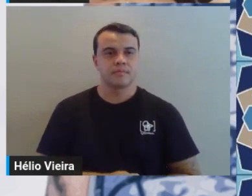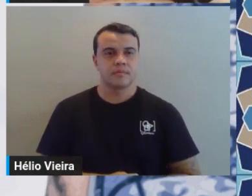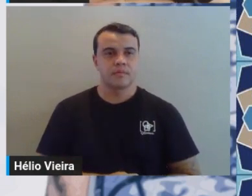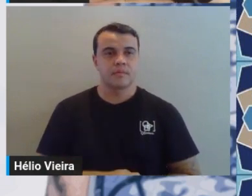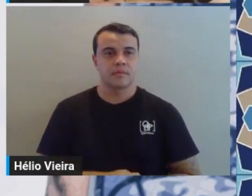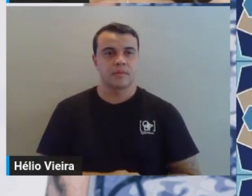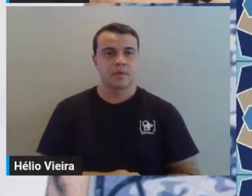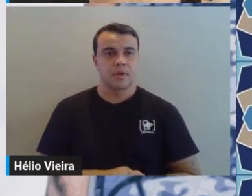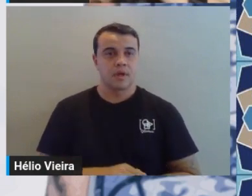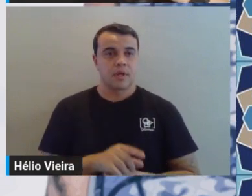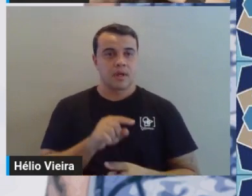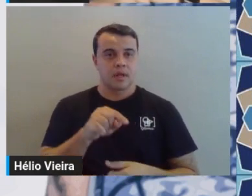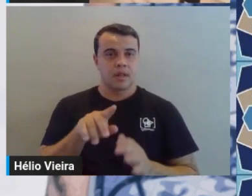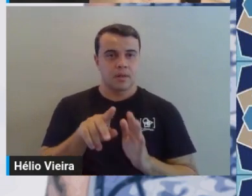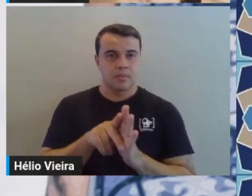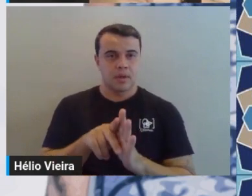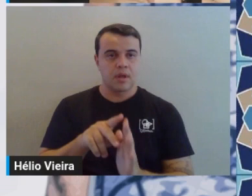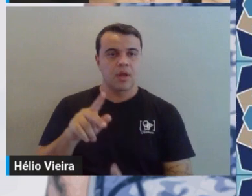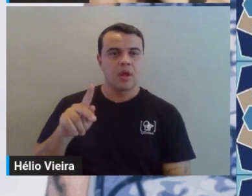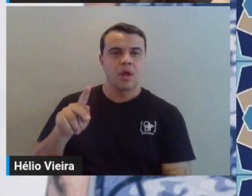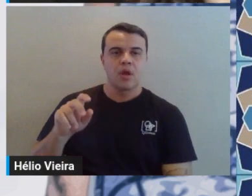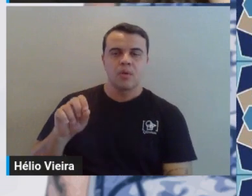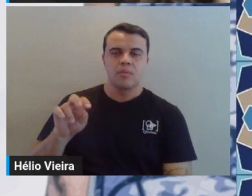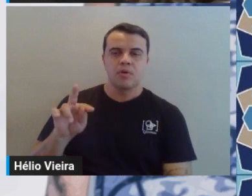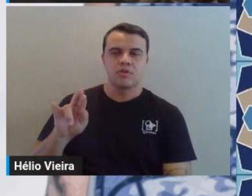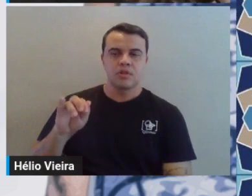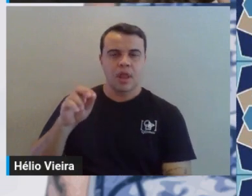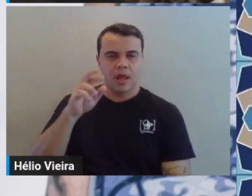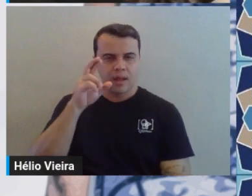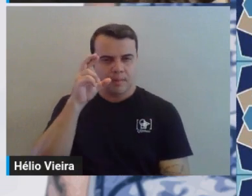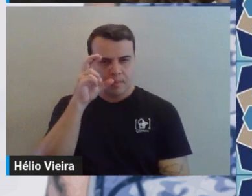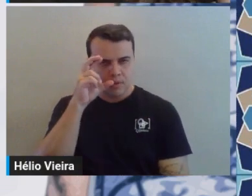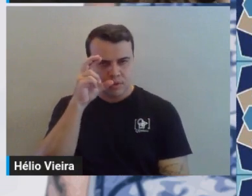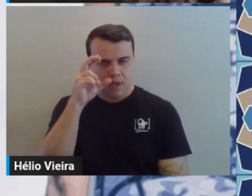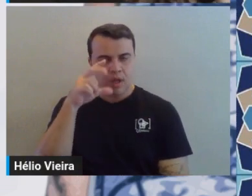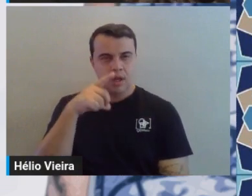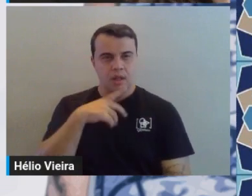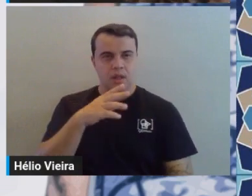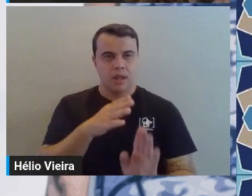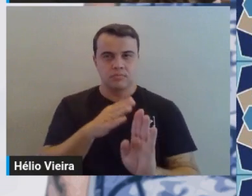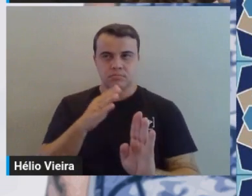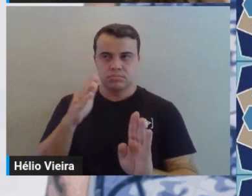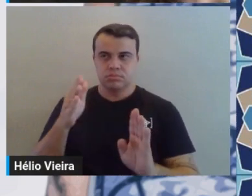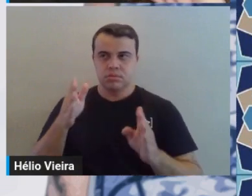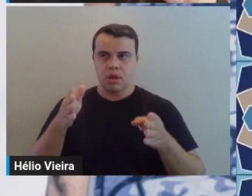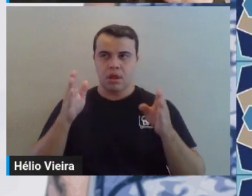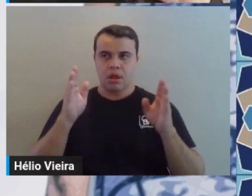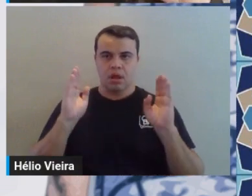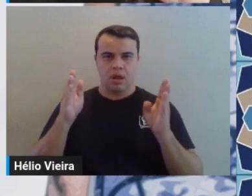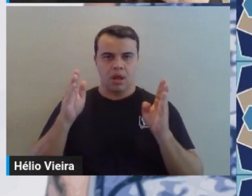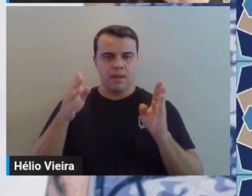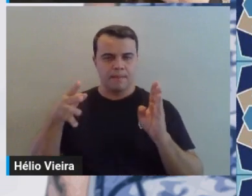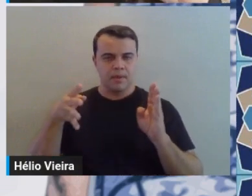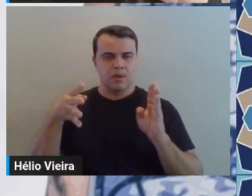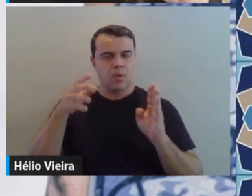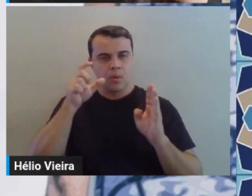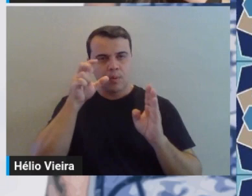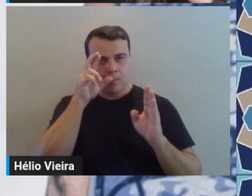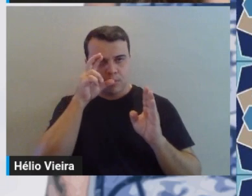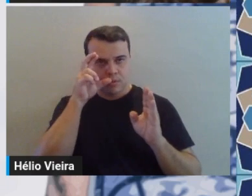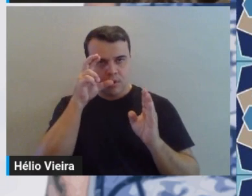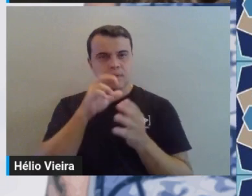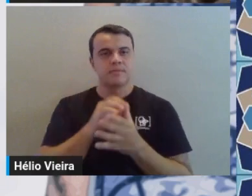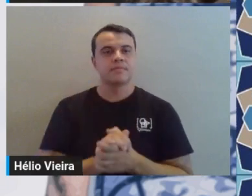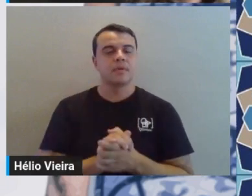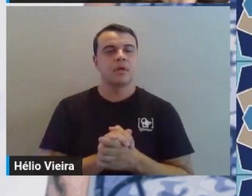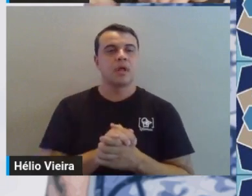Também do Cândido Portinari, a gente tem a Via Sacra, que fica nas paredes laterais, e